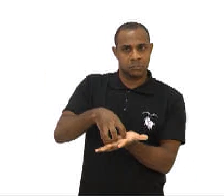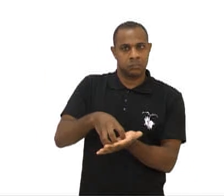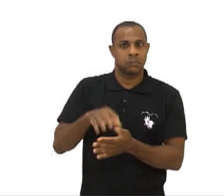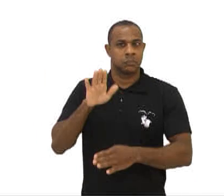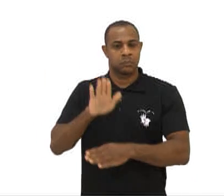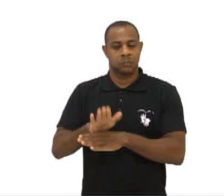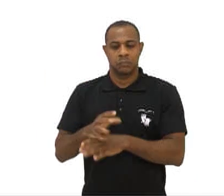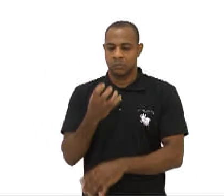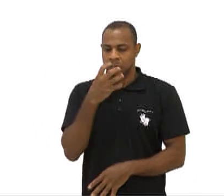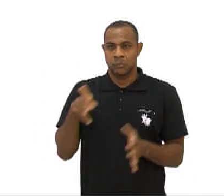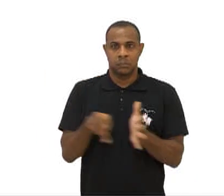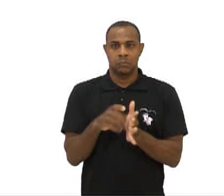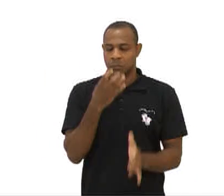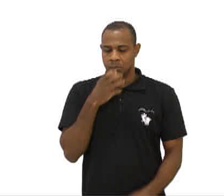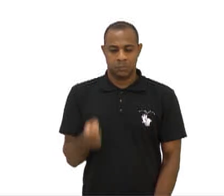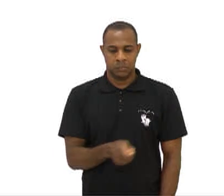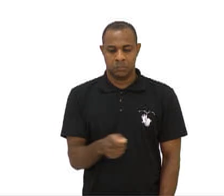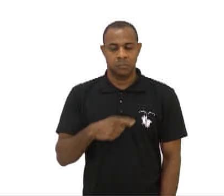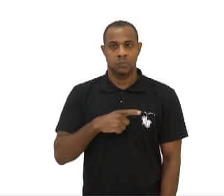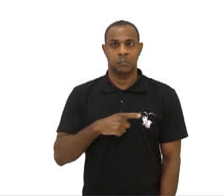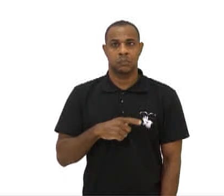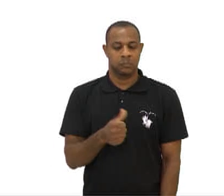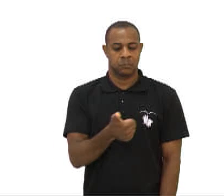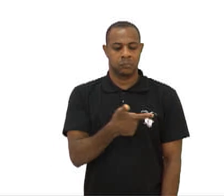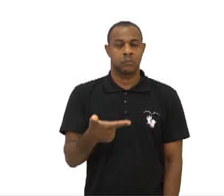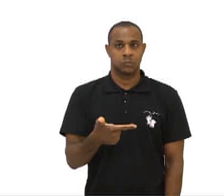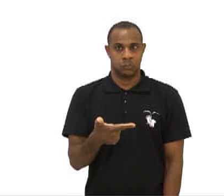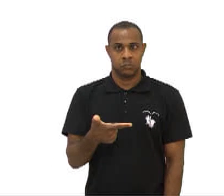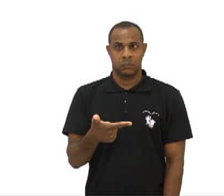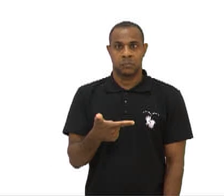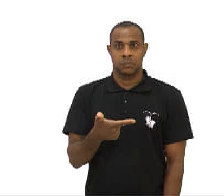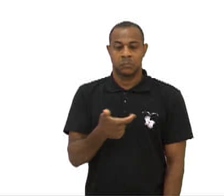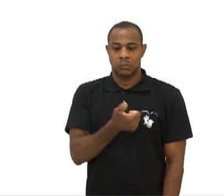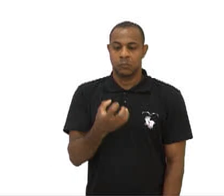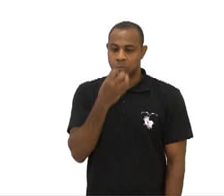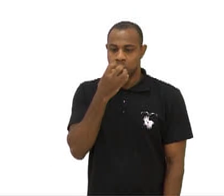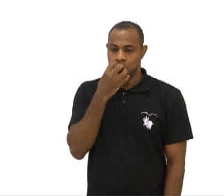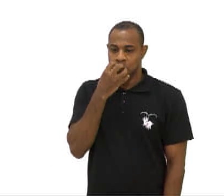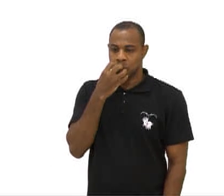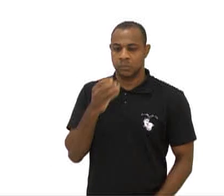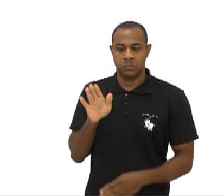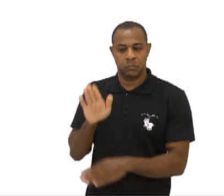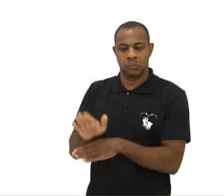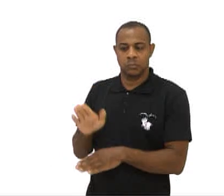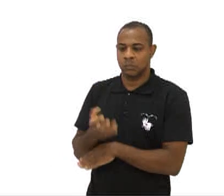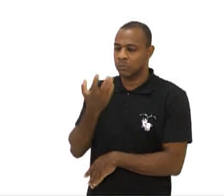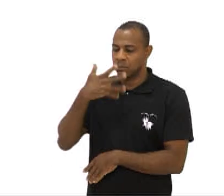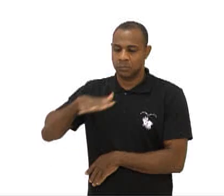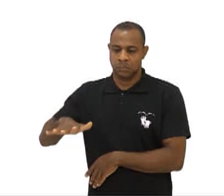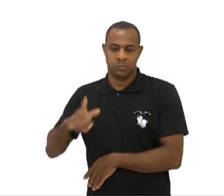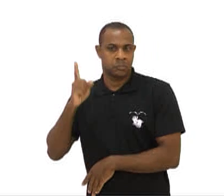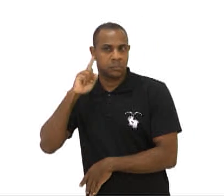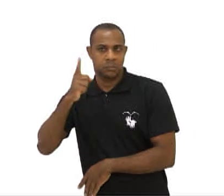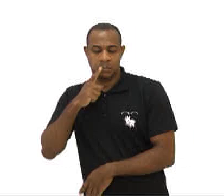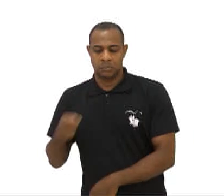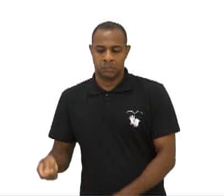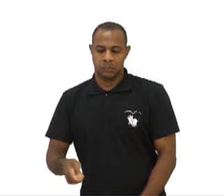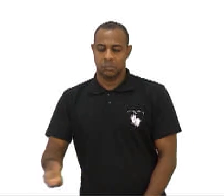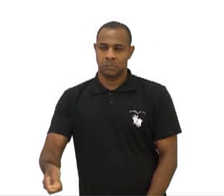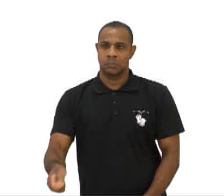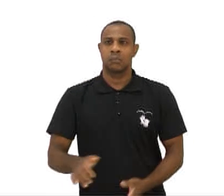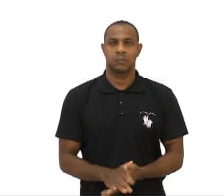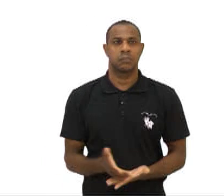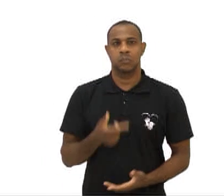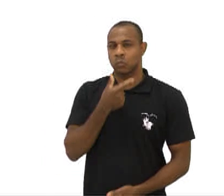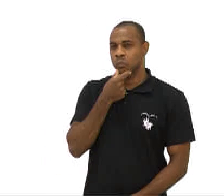para Surdos deu 12 destes cães para crianças. Uma delas foi James Cheung,